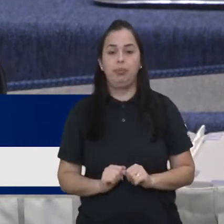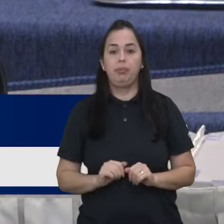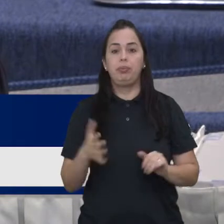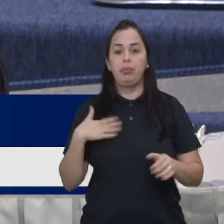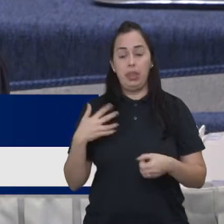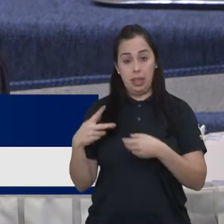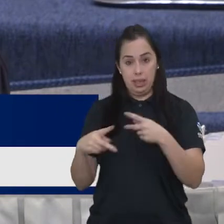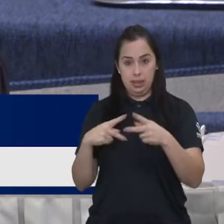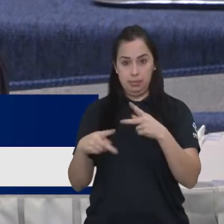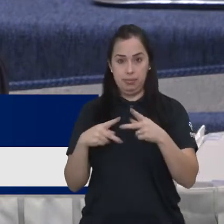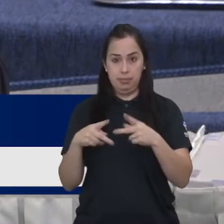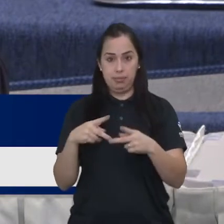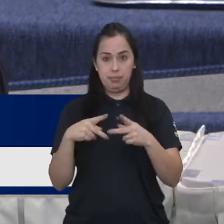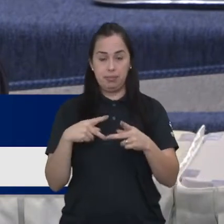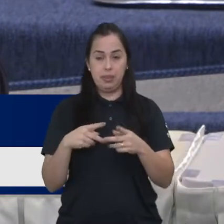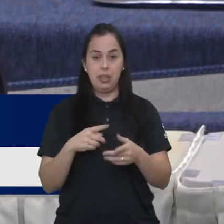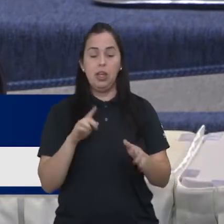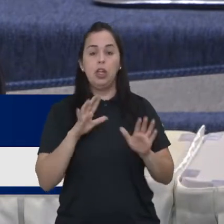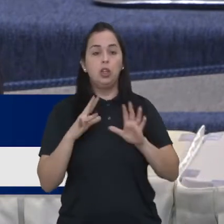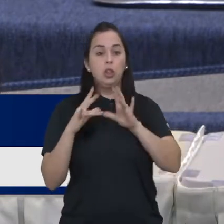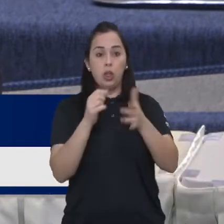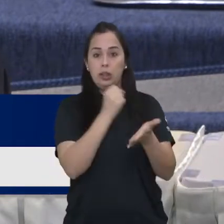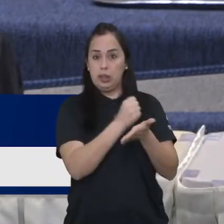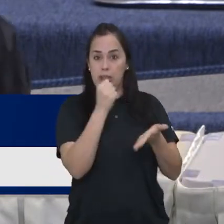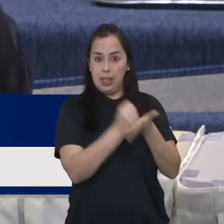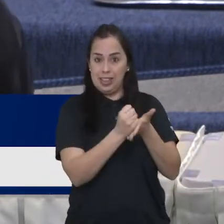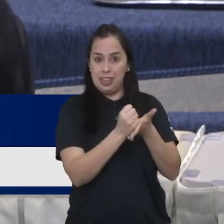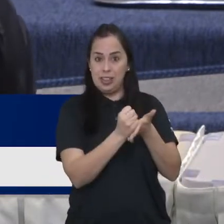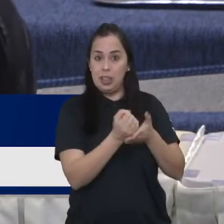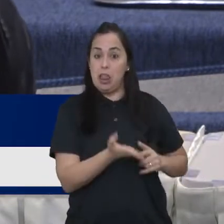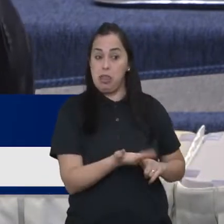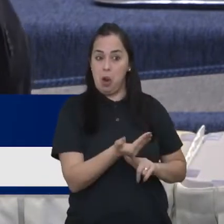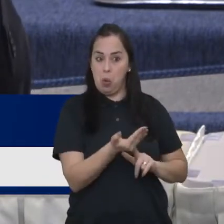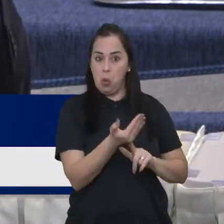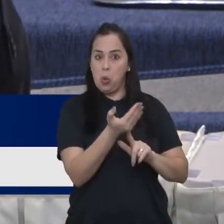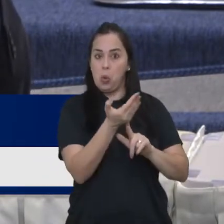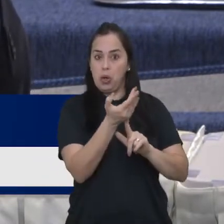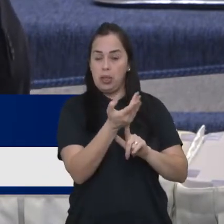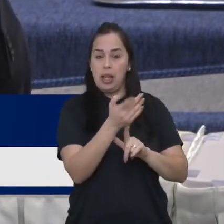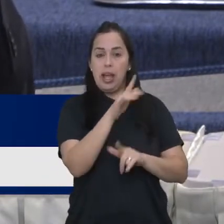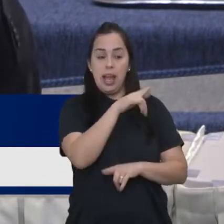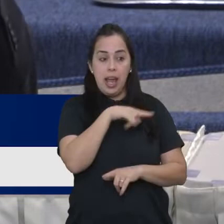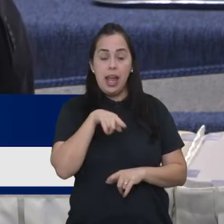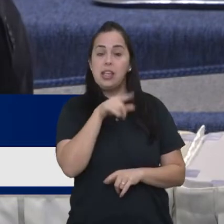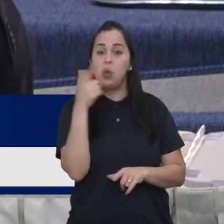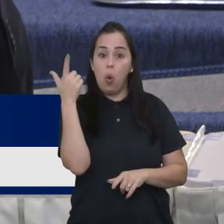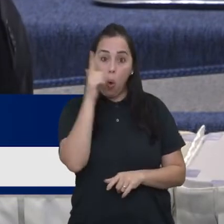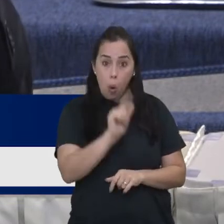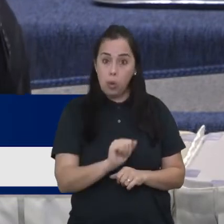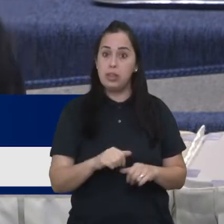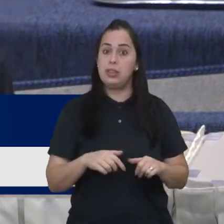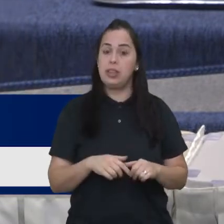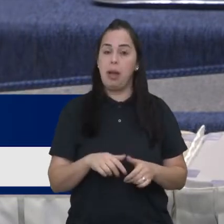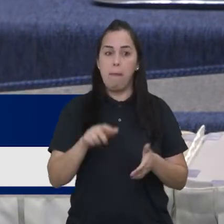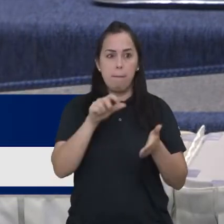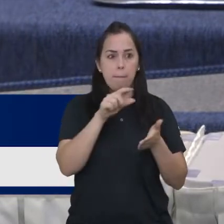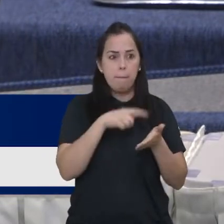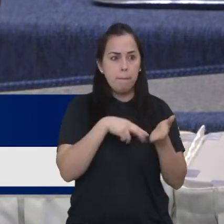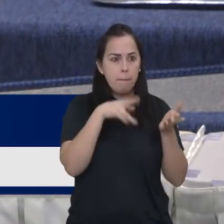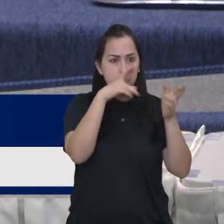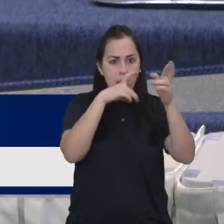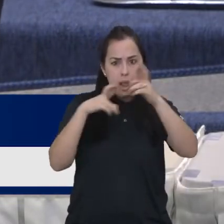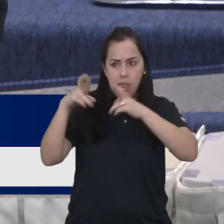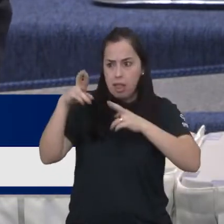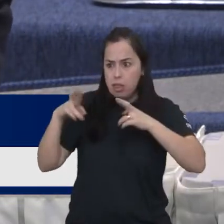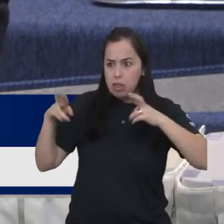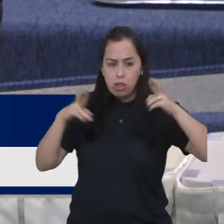na nossa cidade, os nossos cartórios, eles estão muito avançados tecnologicamente, eles têm mapeado todo o nosso território, os cartórios têm, isso